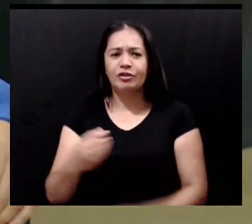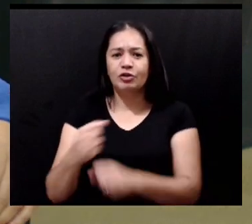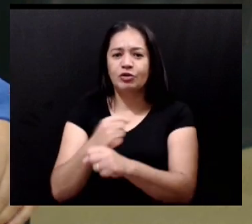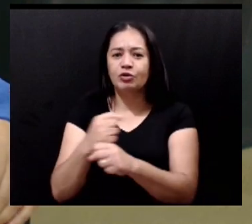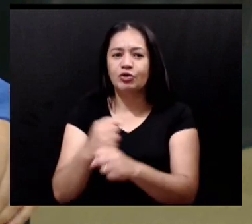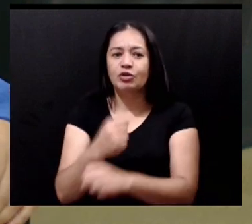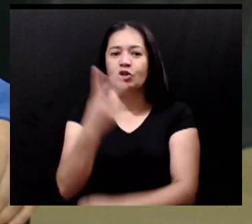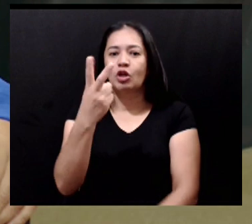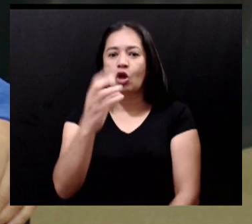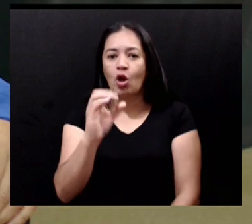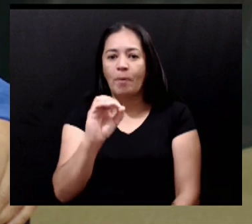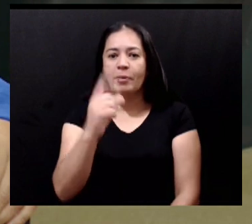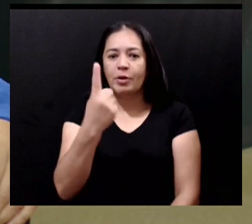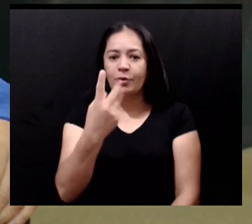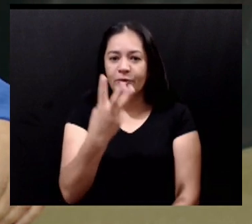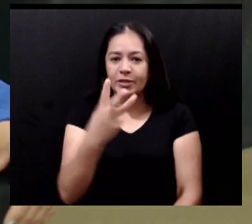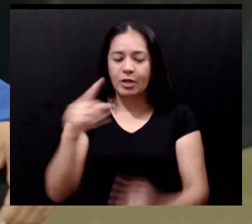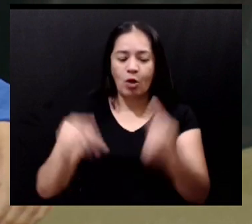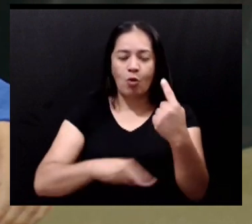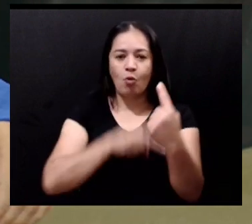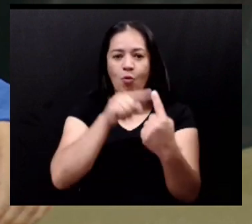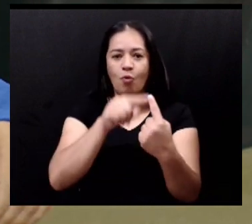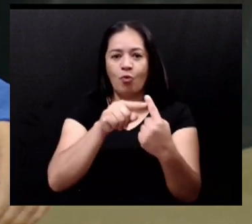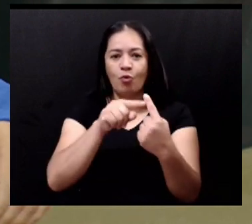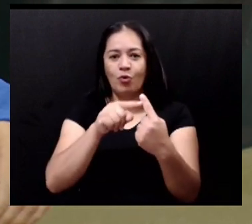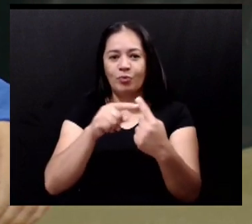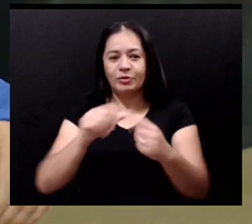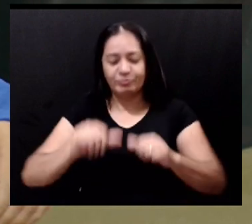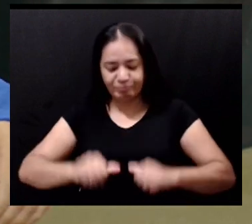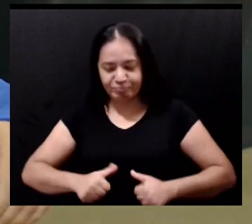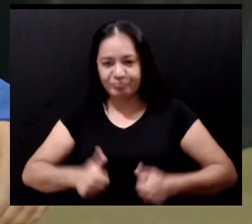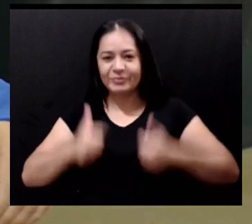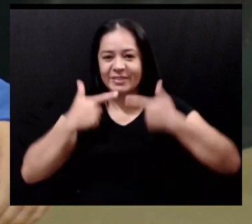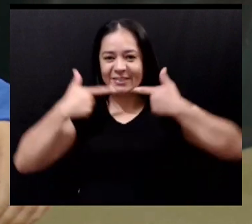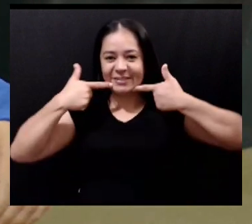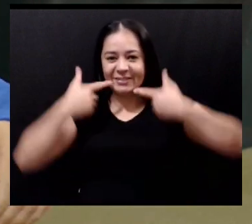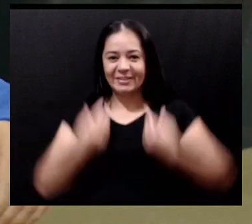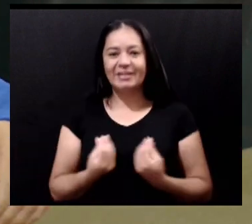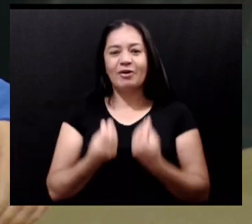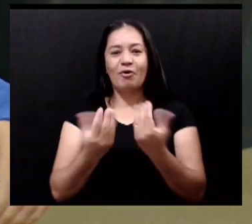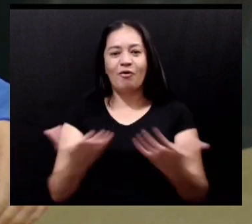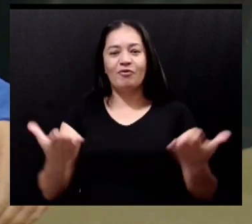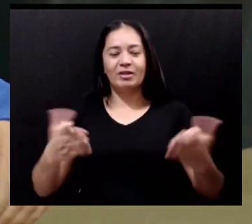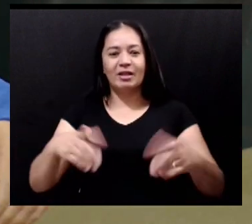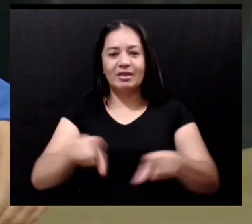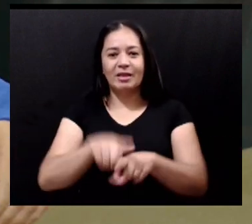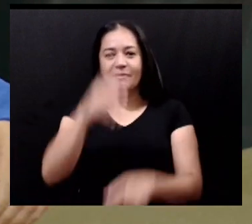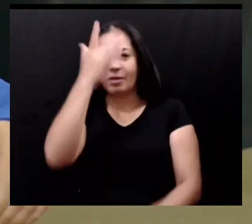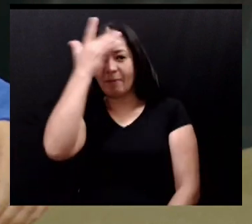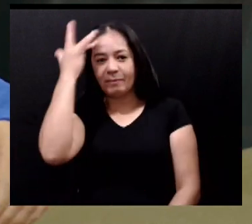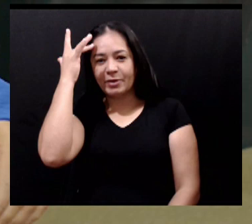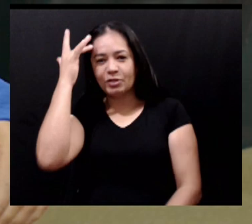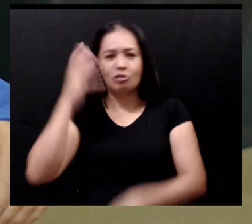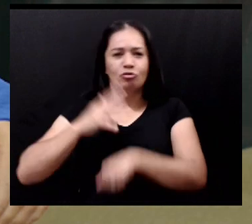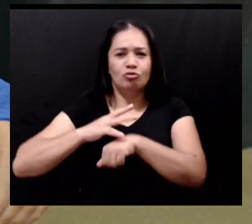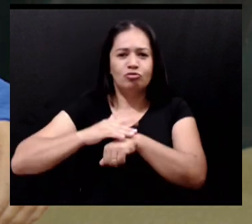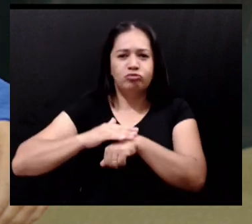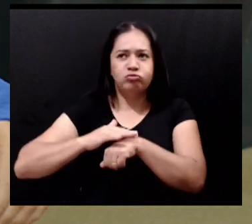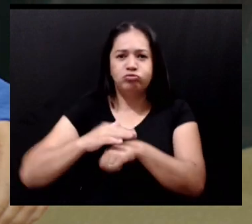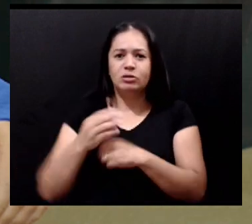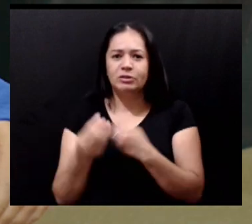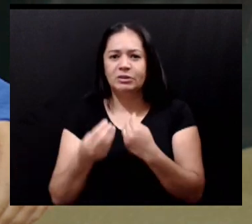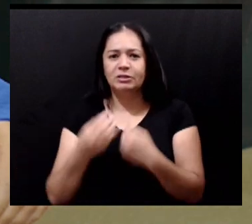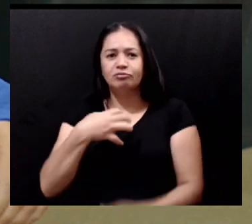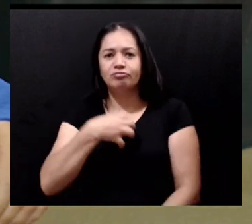tem o objetivo de levar autoestima e sorriso aos pacientes oncológicos e pessoas com patologias que tenham como sintoma a queda